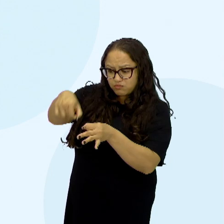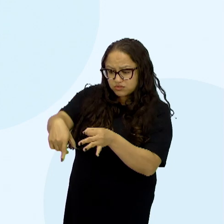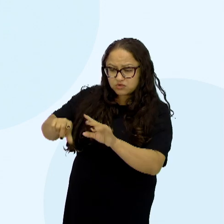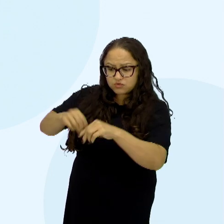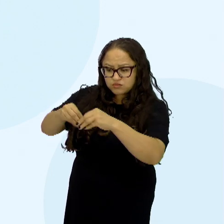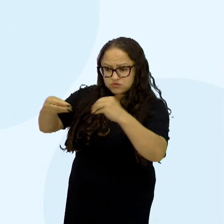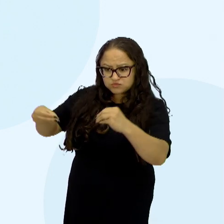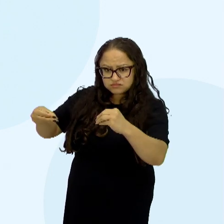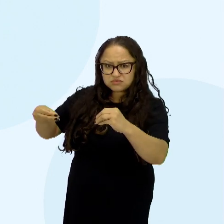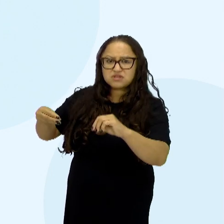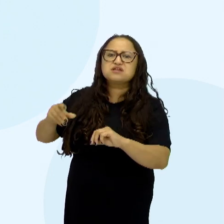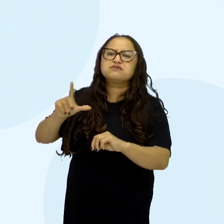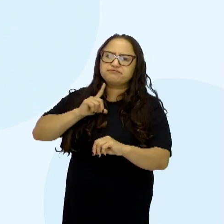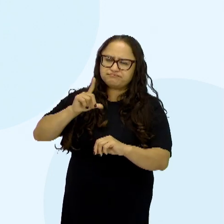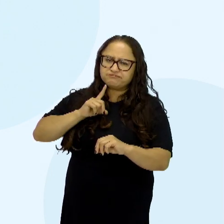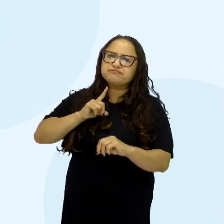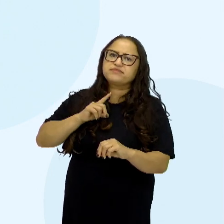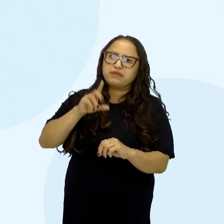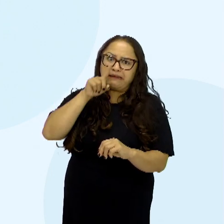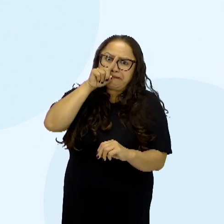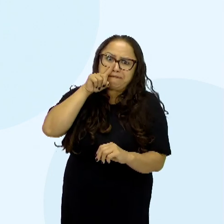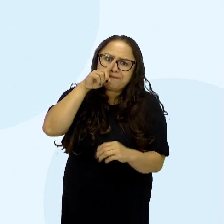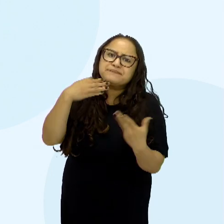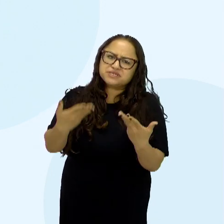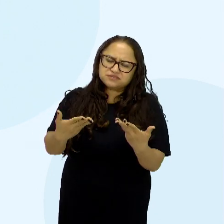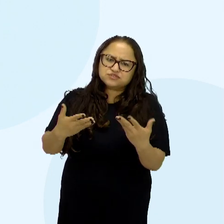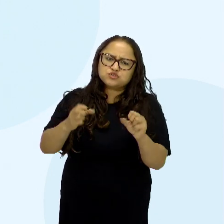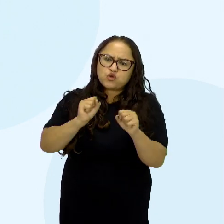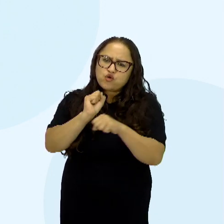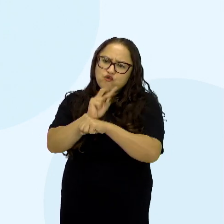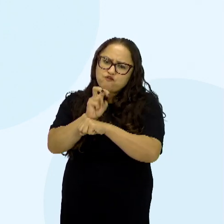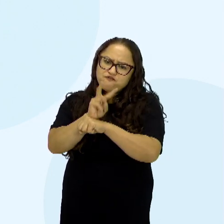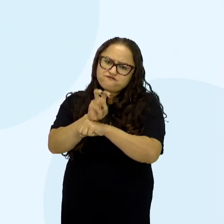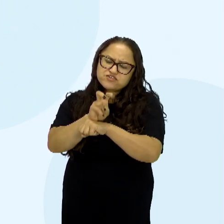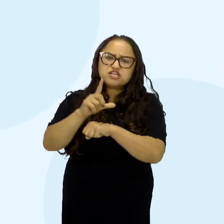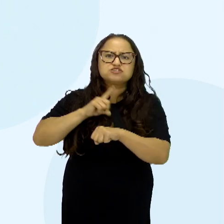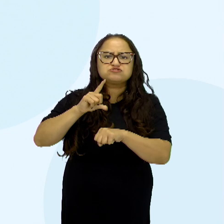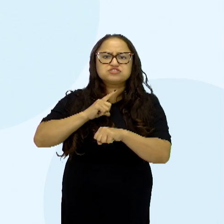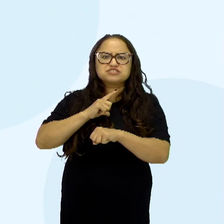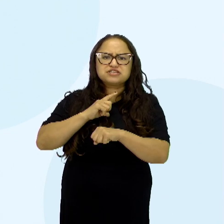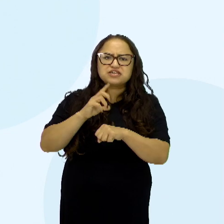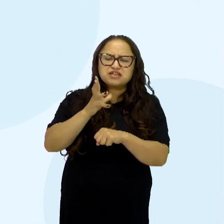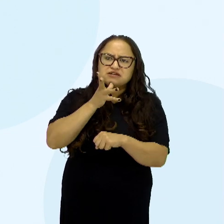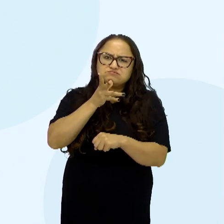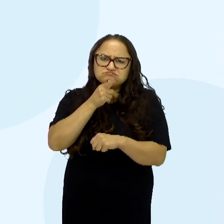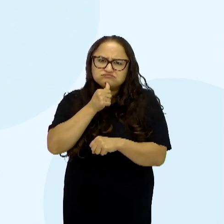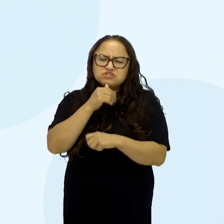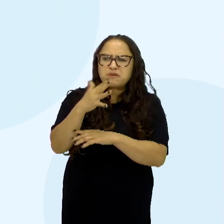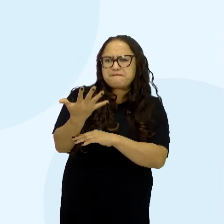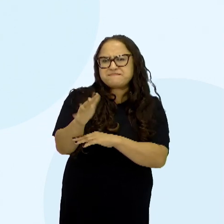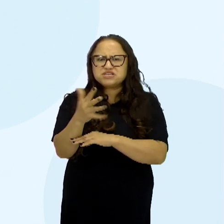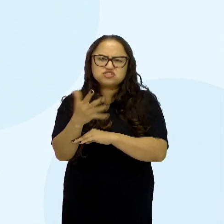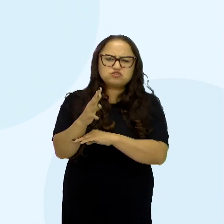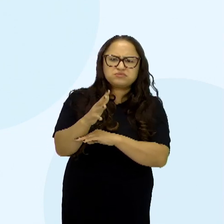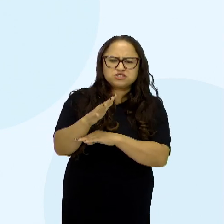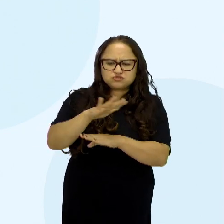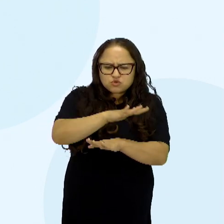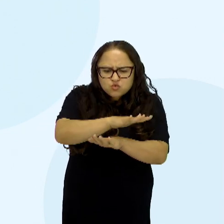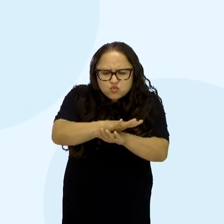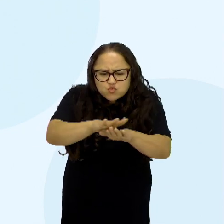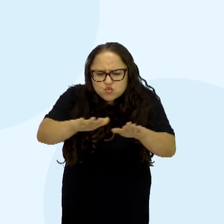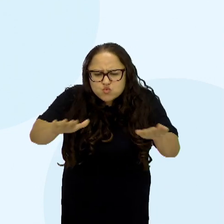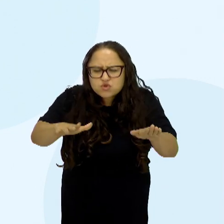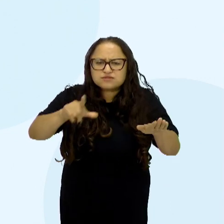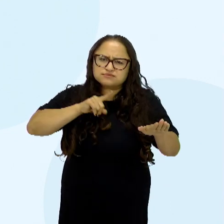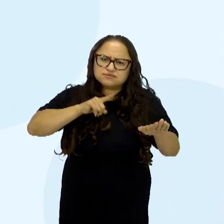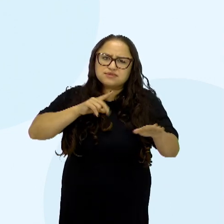fechada. Ele ainda alerta, temos que lembrar que o vírus tem uma duração que pode variar em função da superfície na qual ele está. Então,